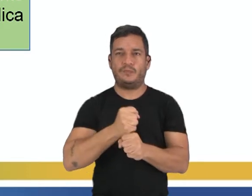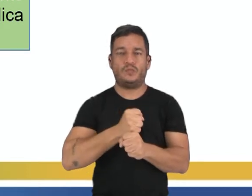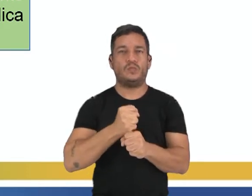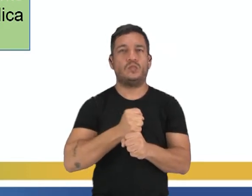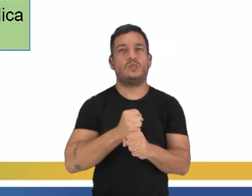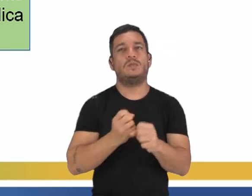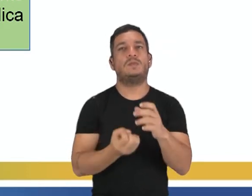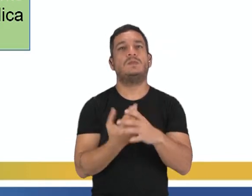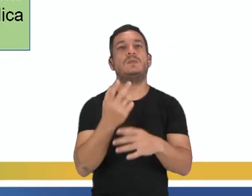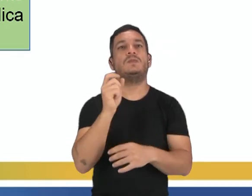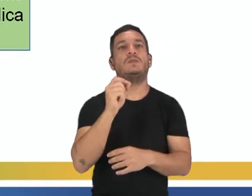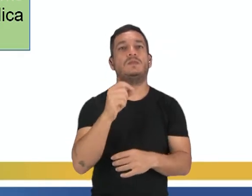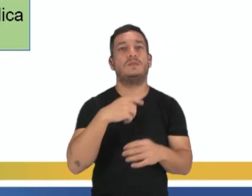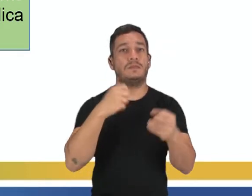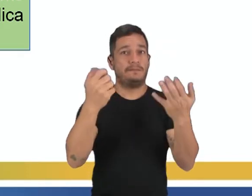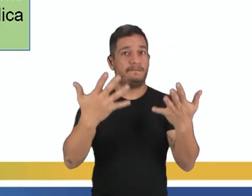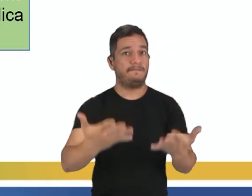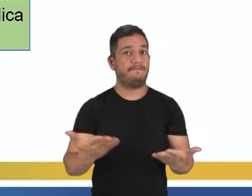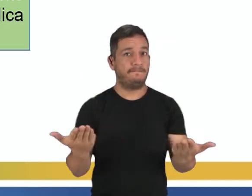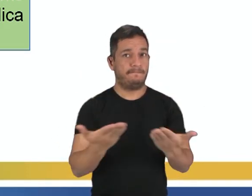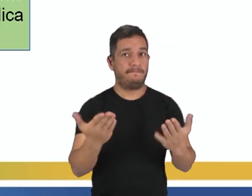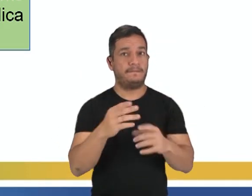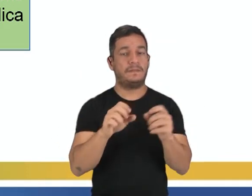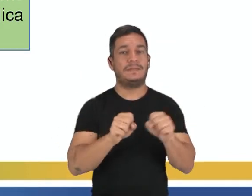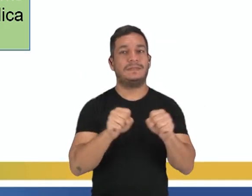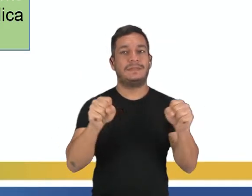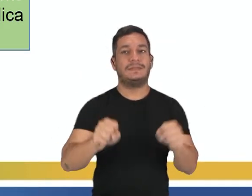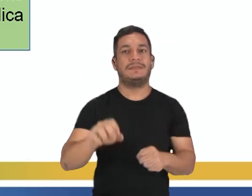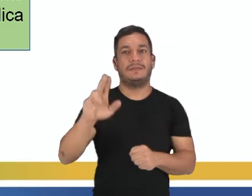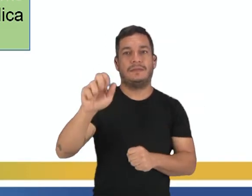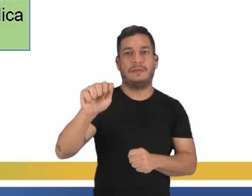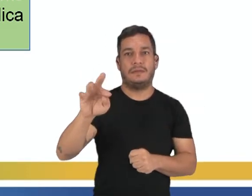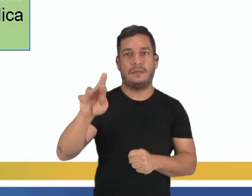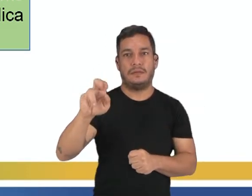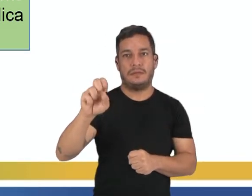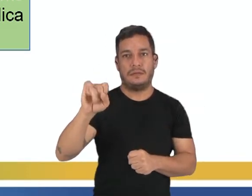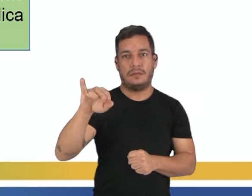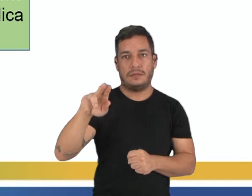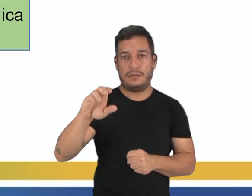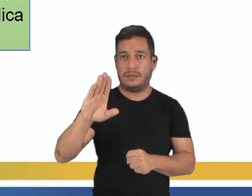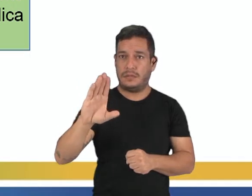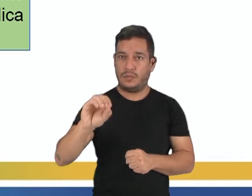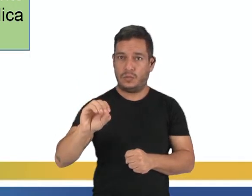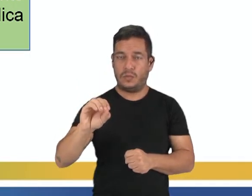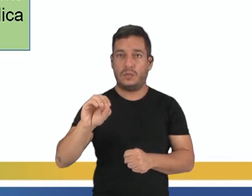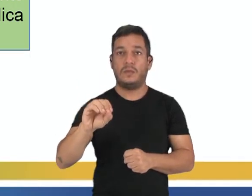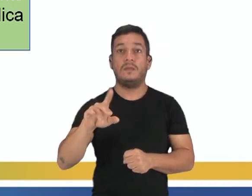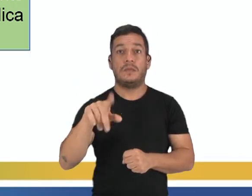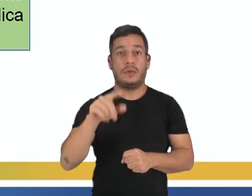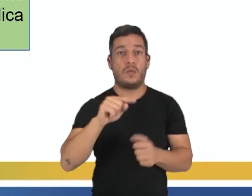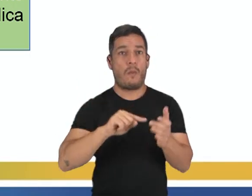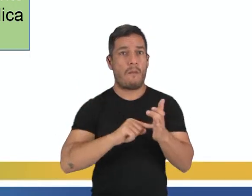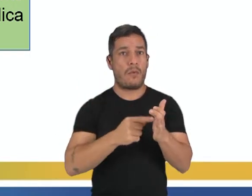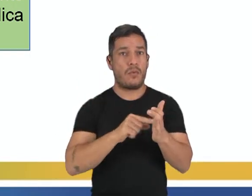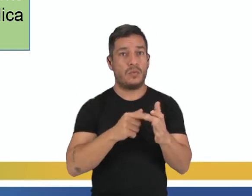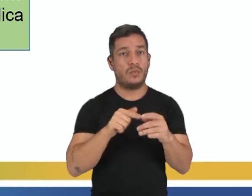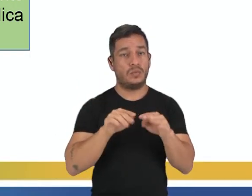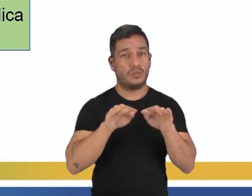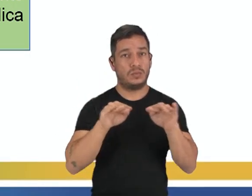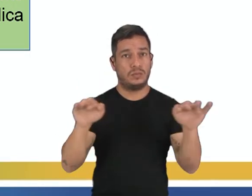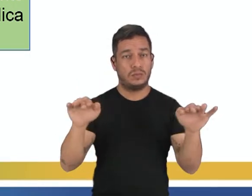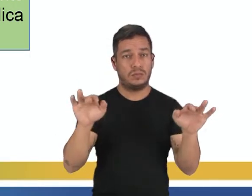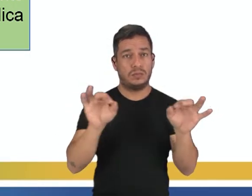deu origem ao que denominamos atualmente sistema cartesiano ou plano cartesiano, em que um ponto no